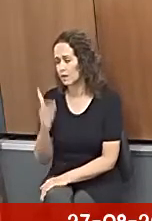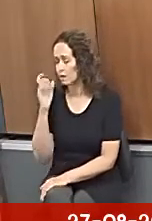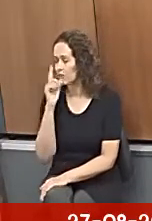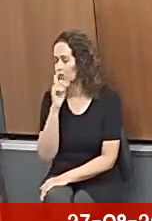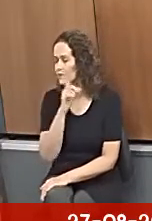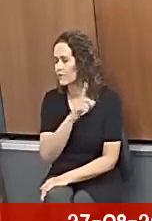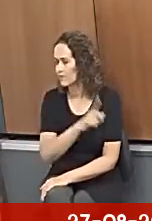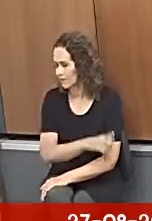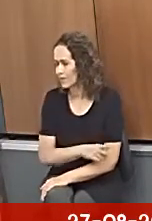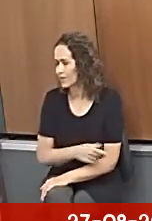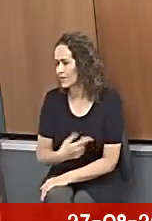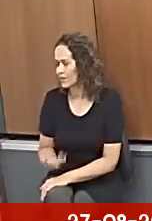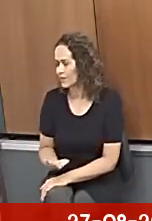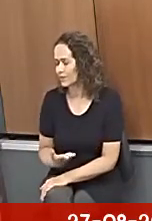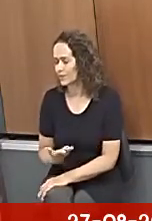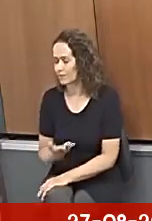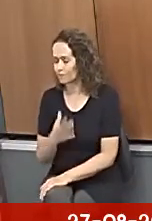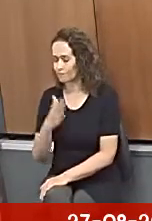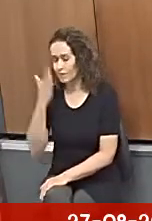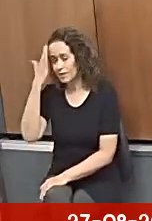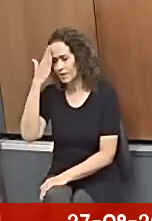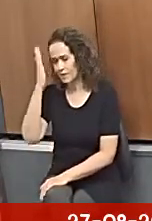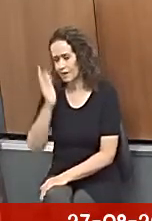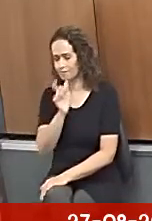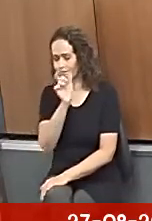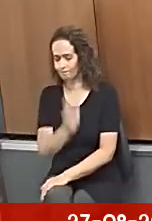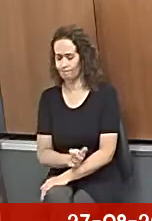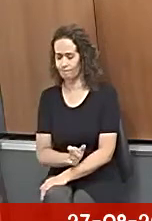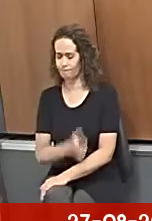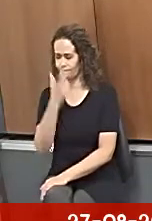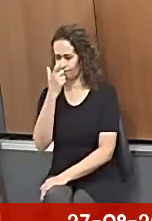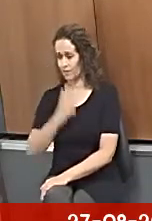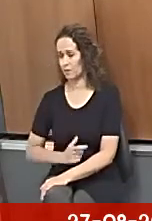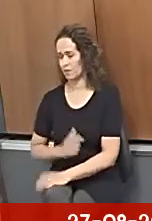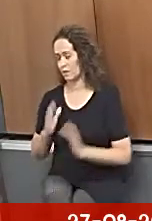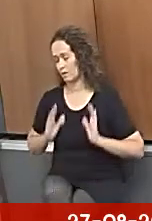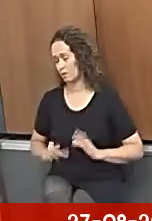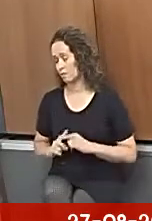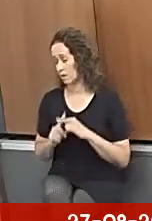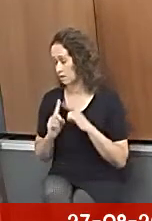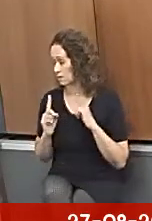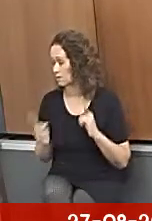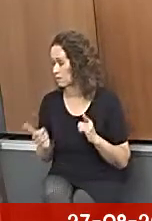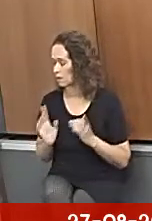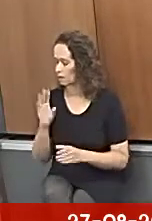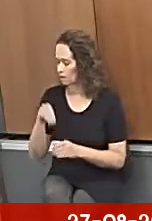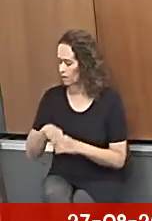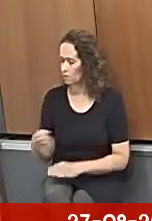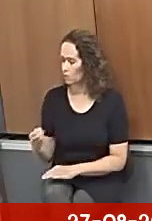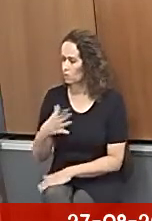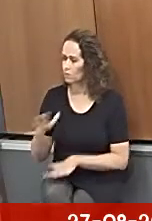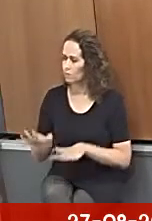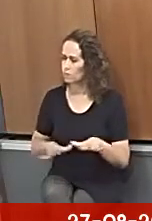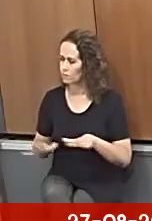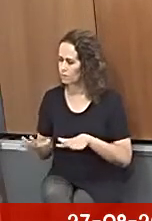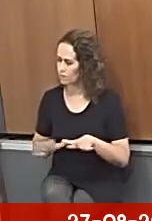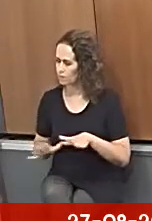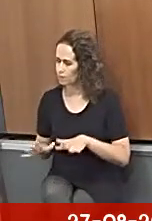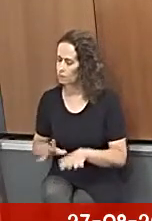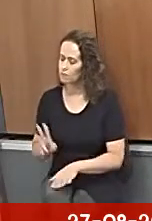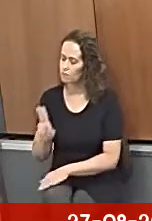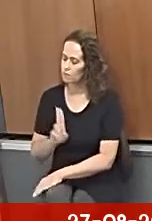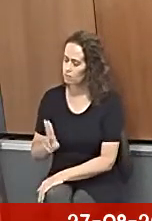se articular essa postura mas é dentro desse novo movimento utilizando esse caso